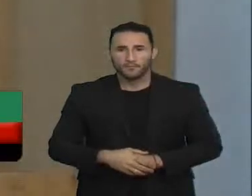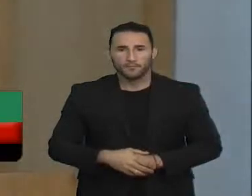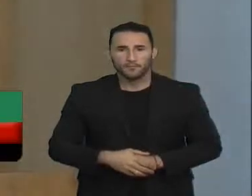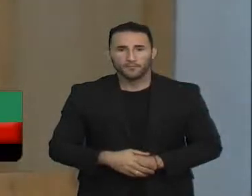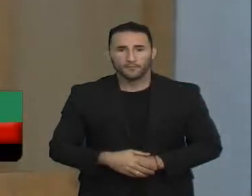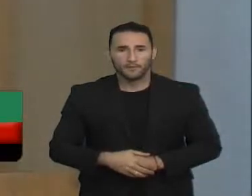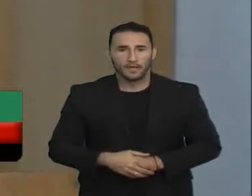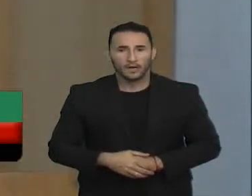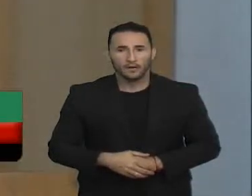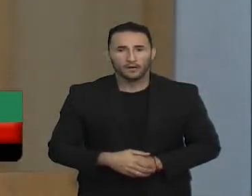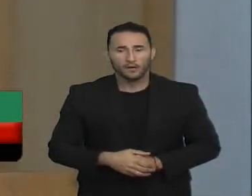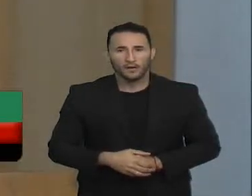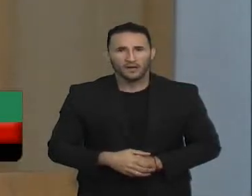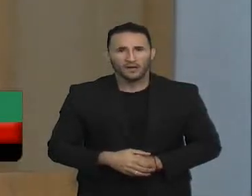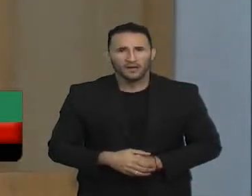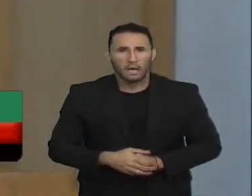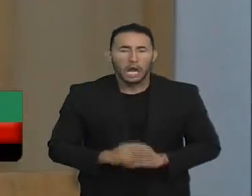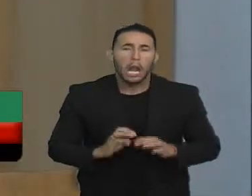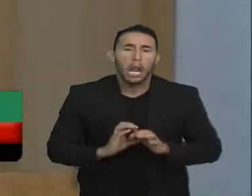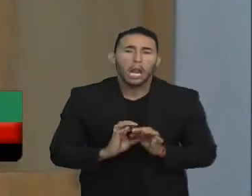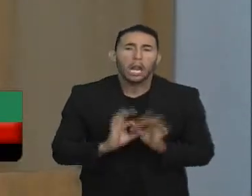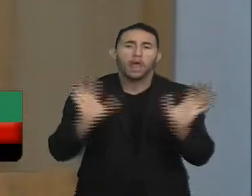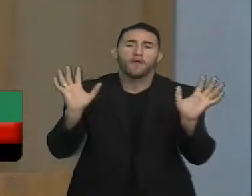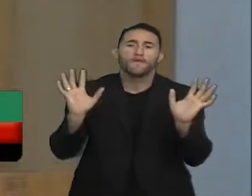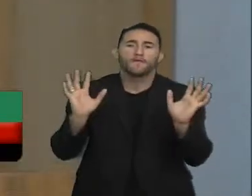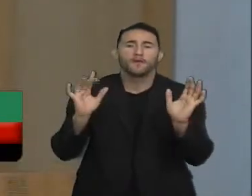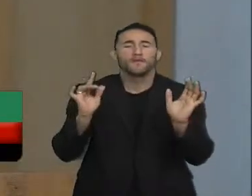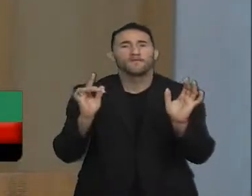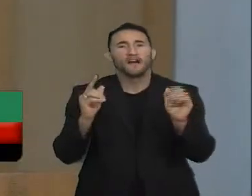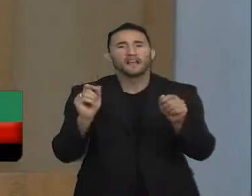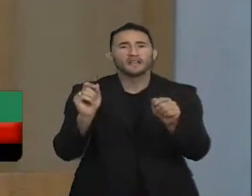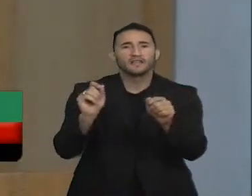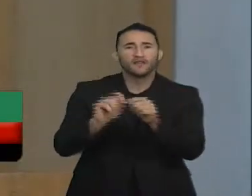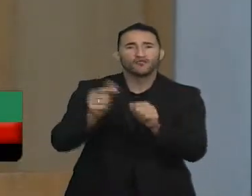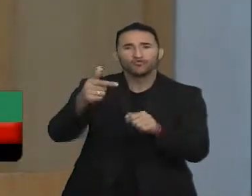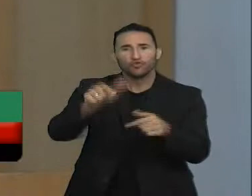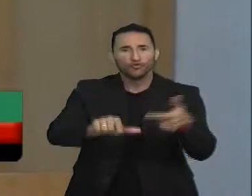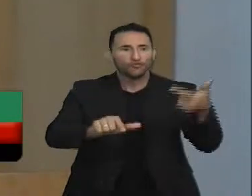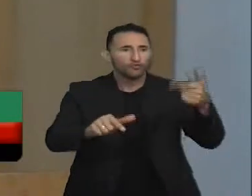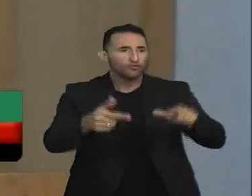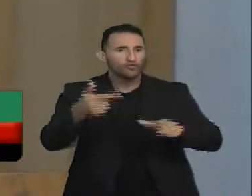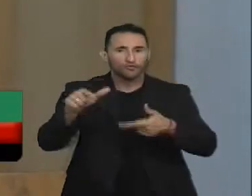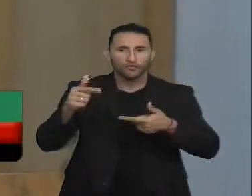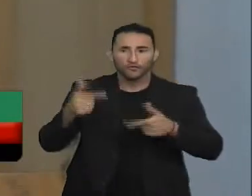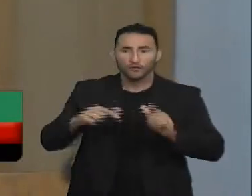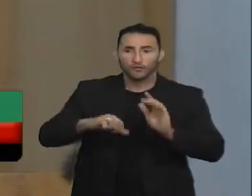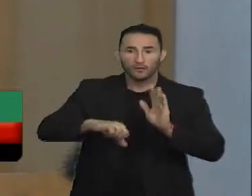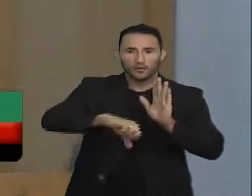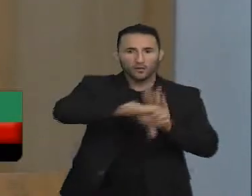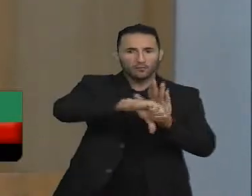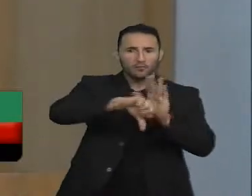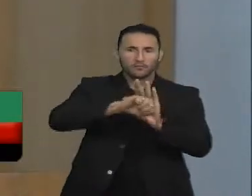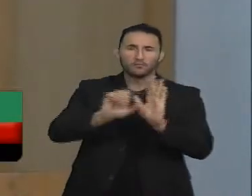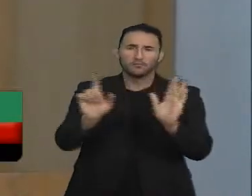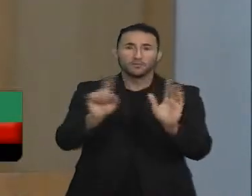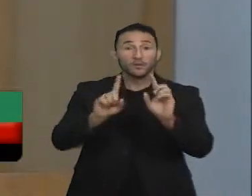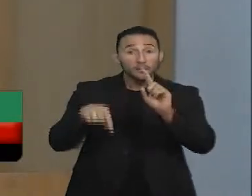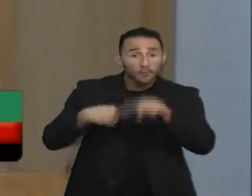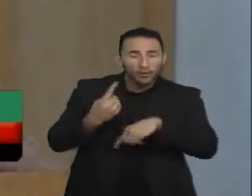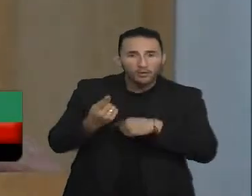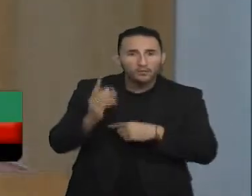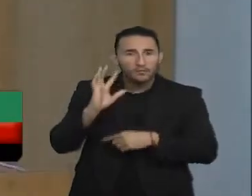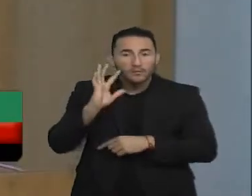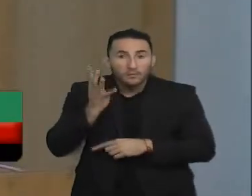Ele não vai ficar solto aí para cometer outros e outros crimes. E depois que aconteceu isso, que a polícia descobriu,